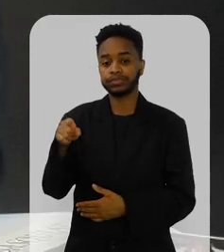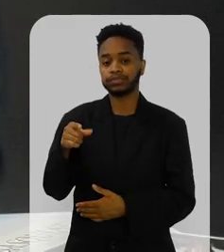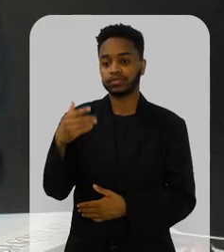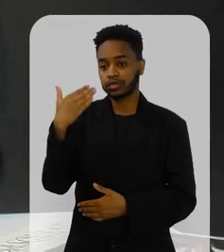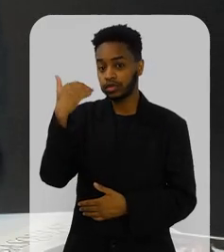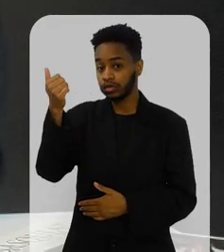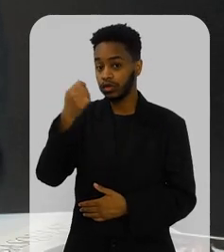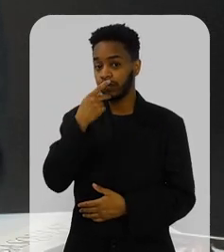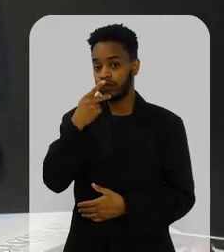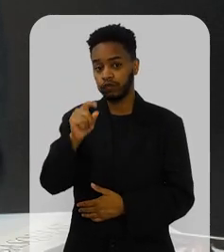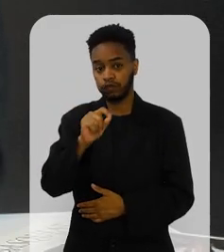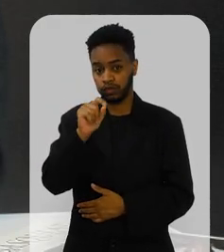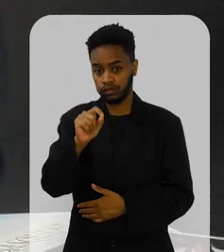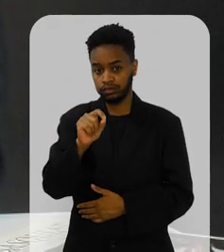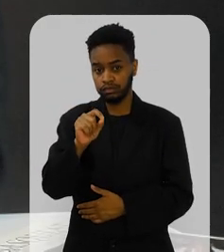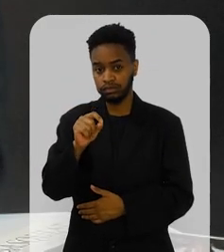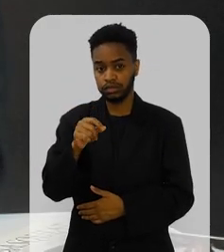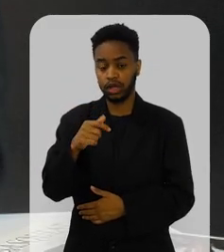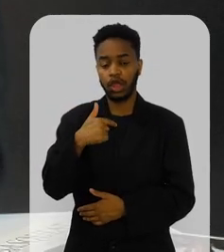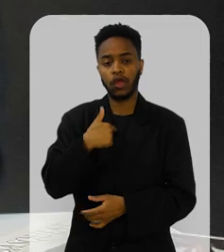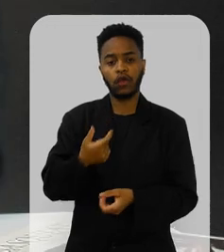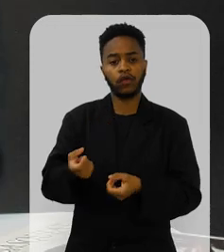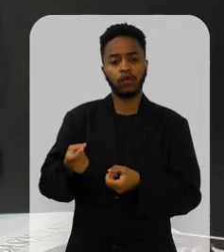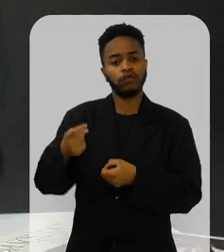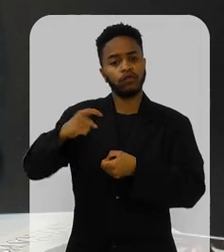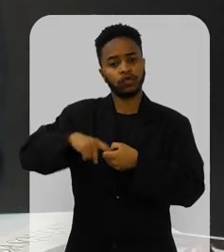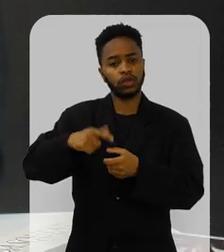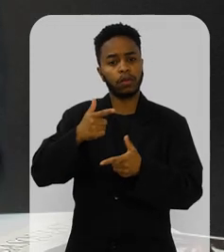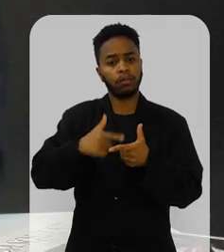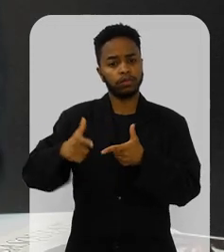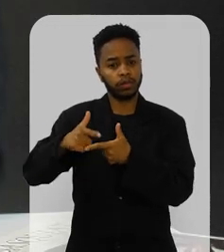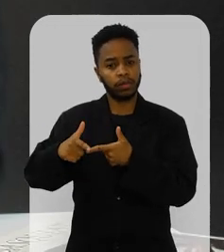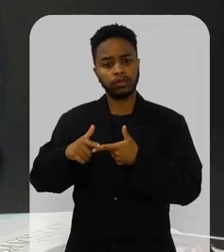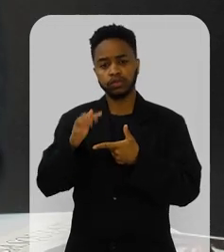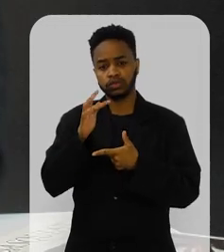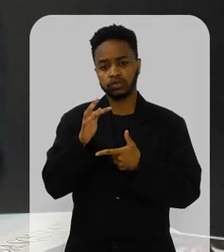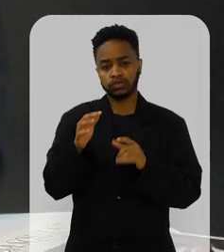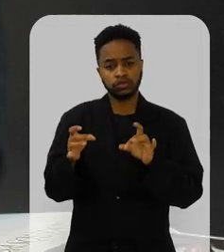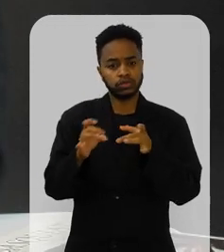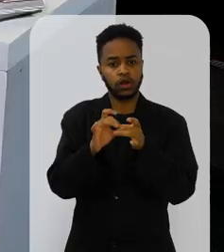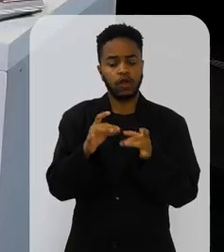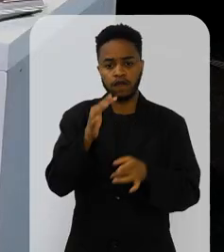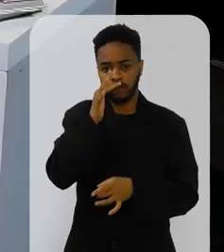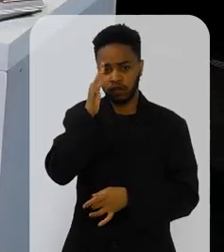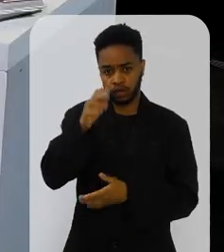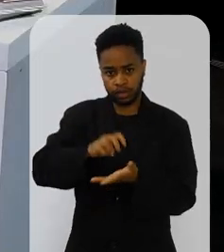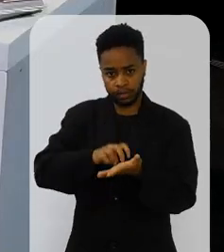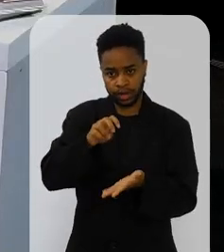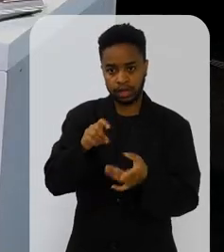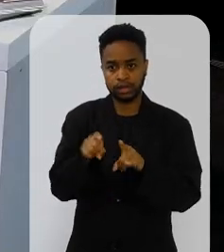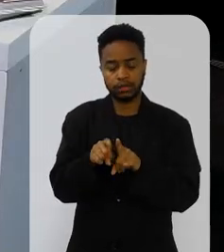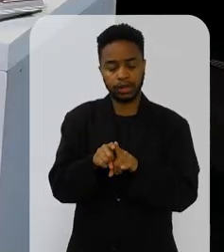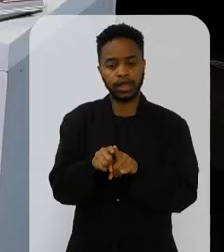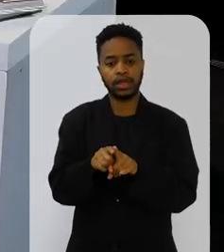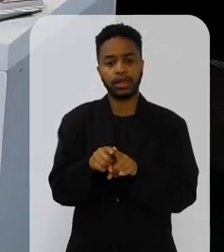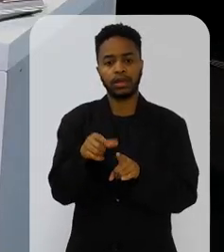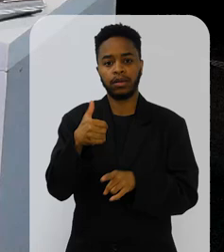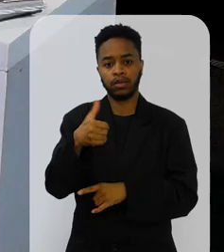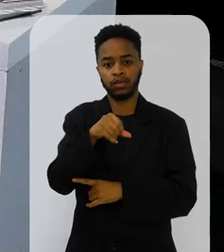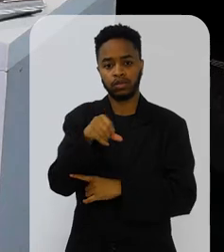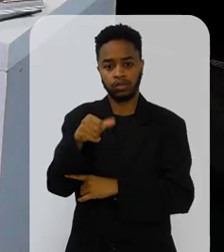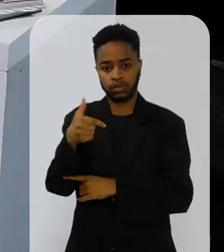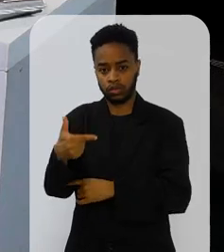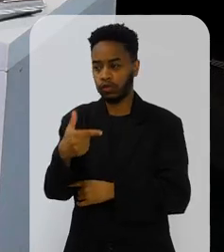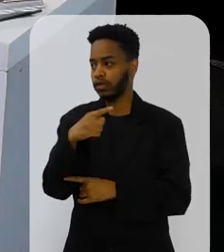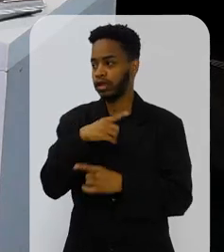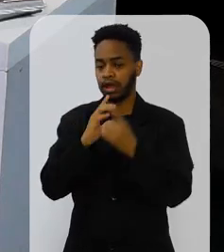nos chamou e falou assim, olha, ele estava voltando daquele problema com Flor da Manhã... Sim, 90, gente... o último carnaval foi em 92, 93